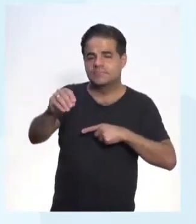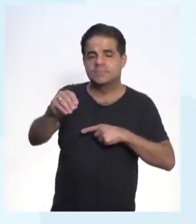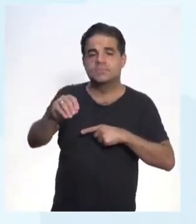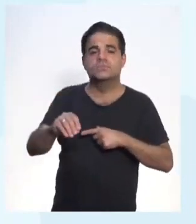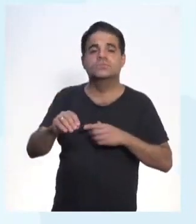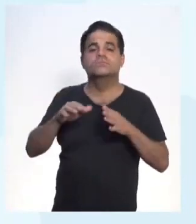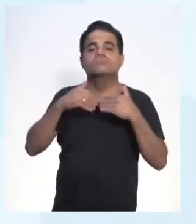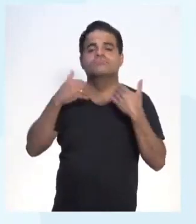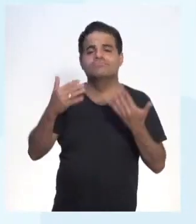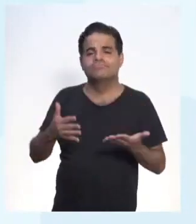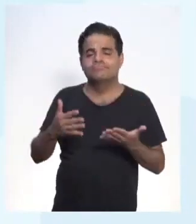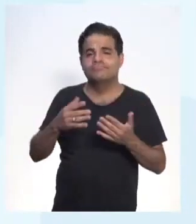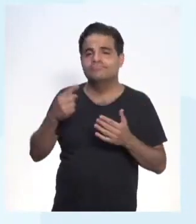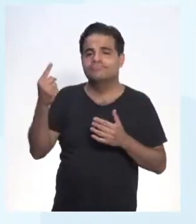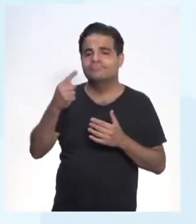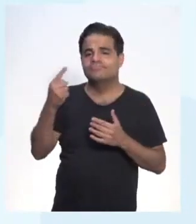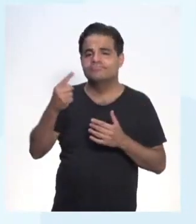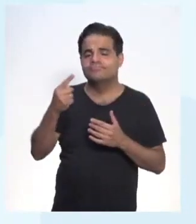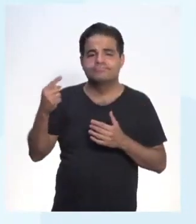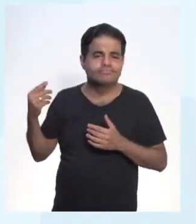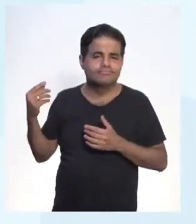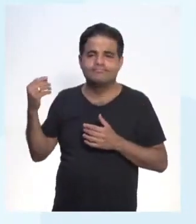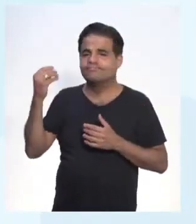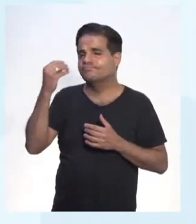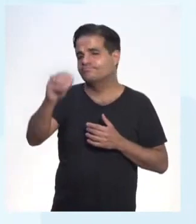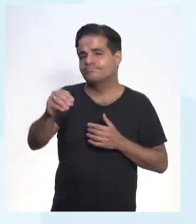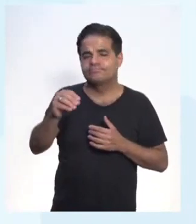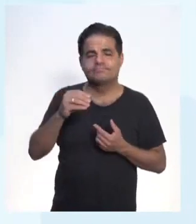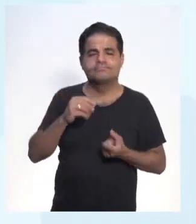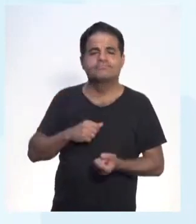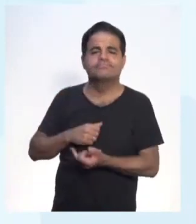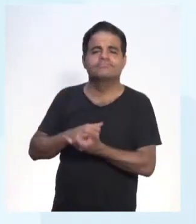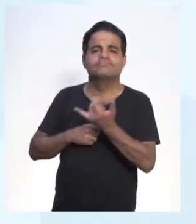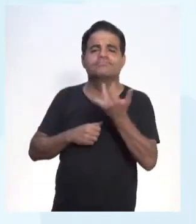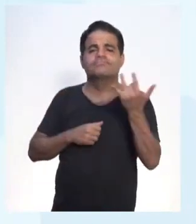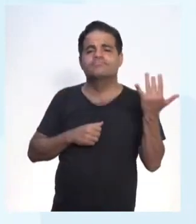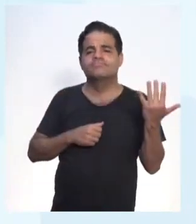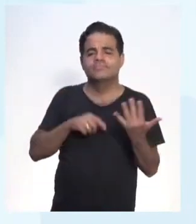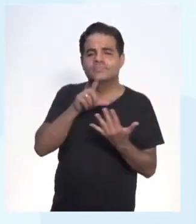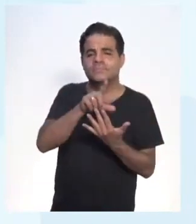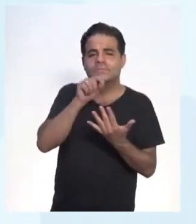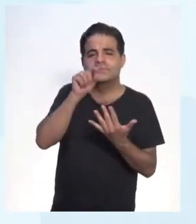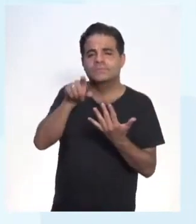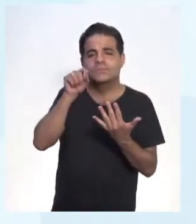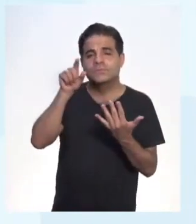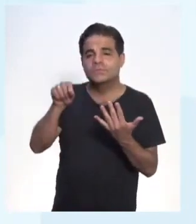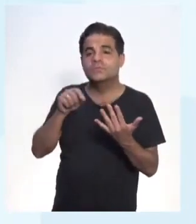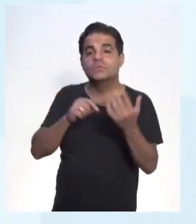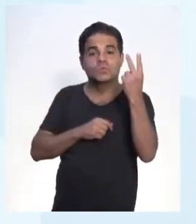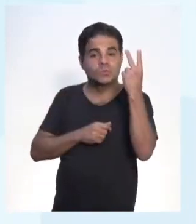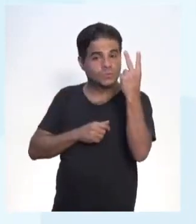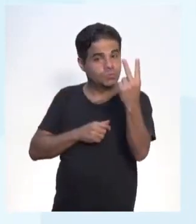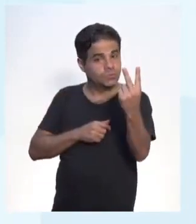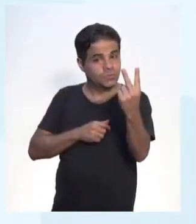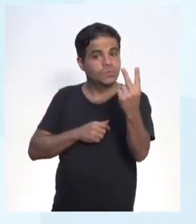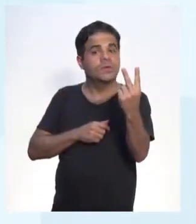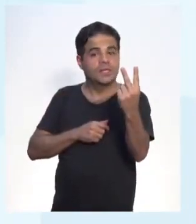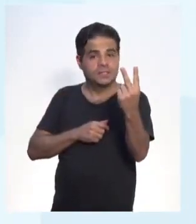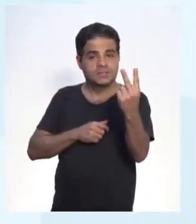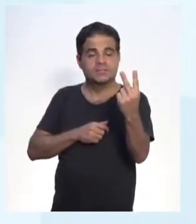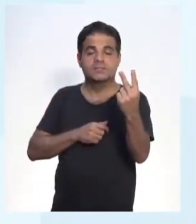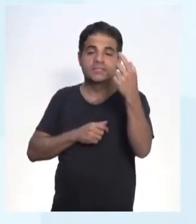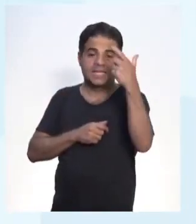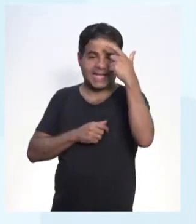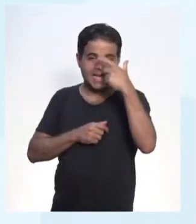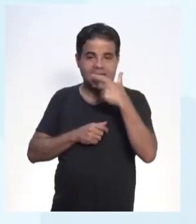Para o primeiro lançamento, quantas opções eu tenho? 2, que é cara